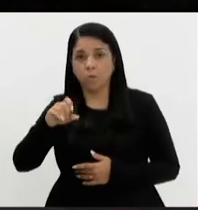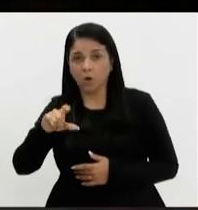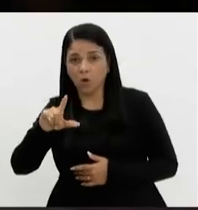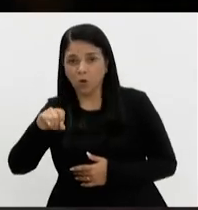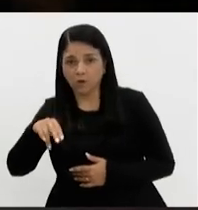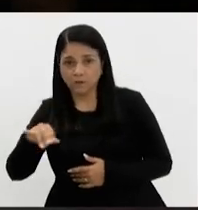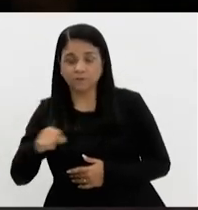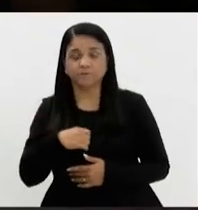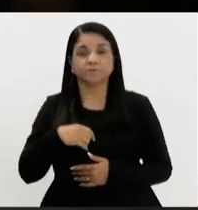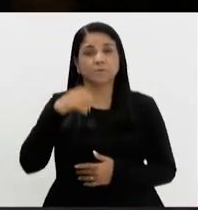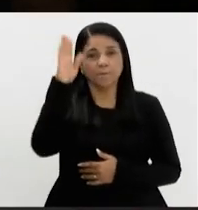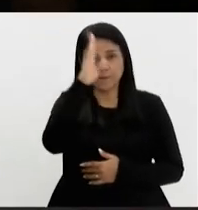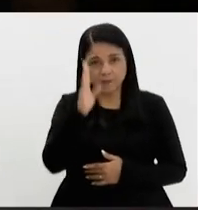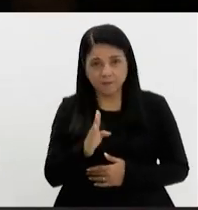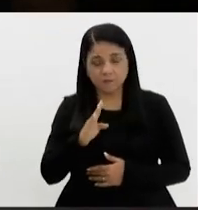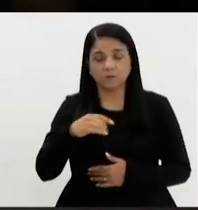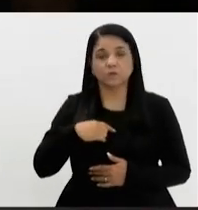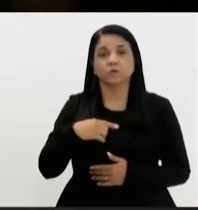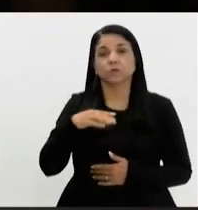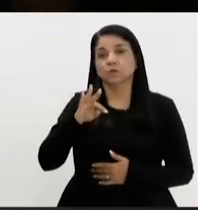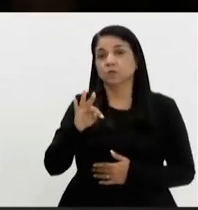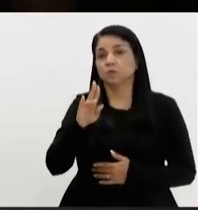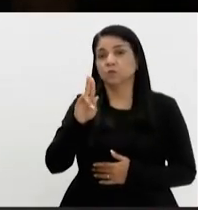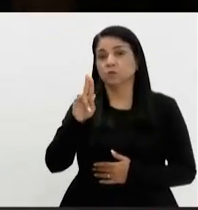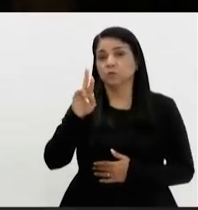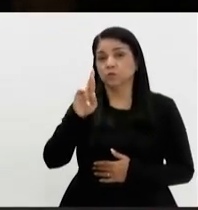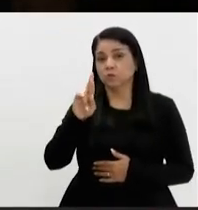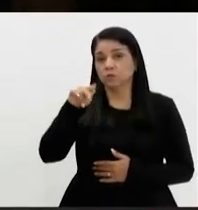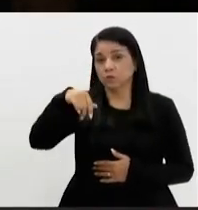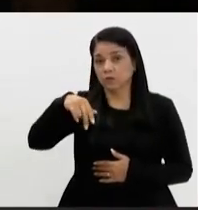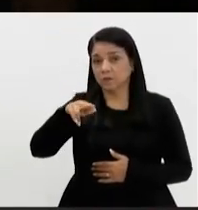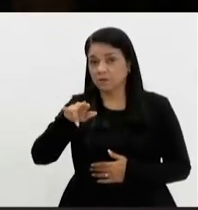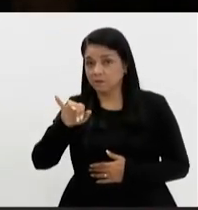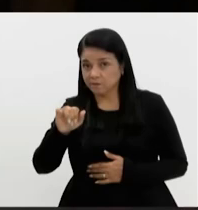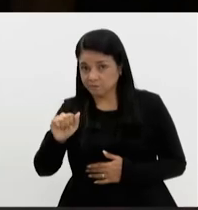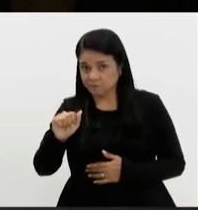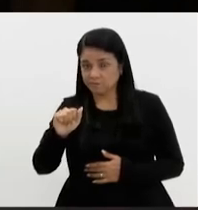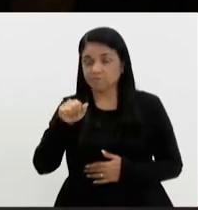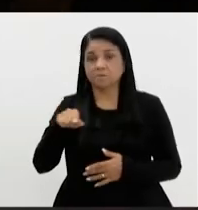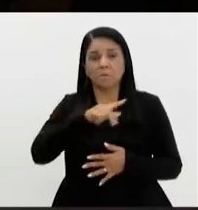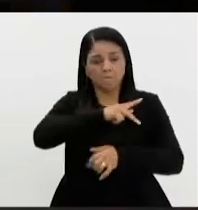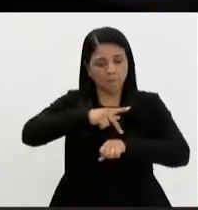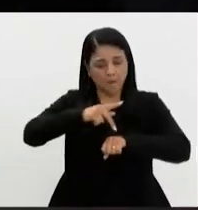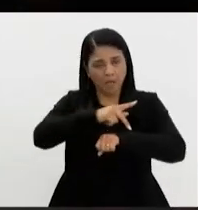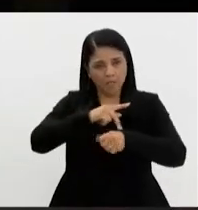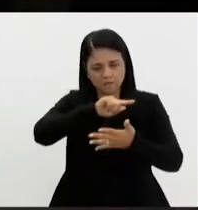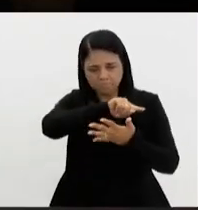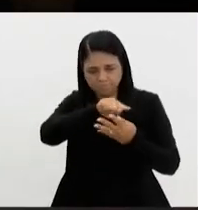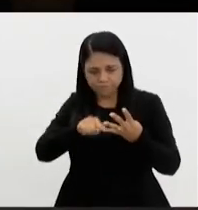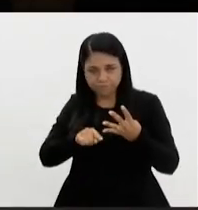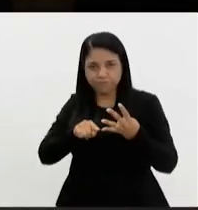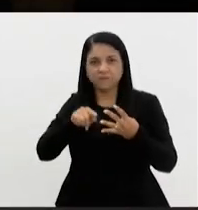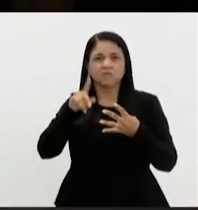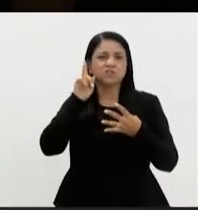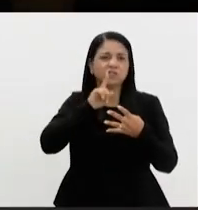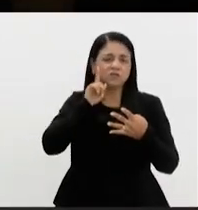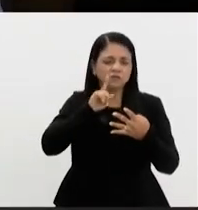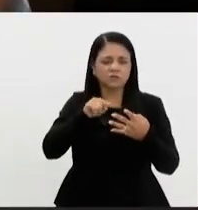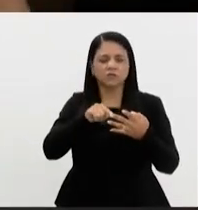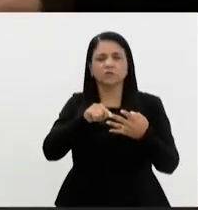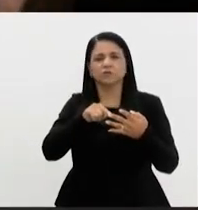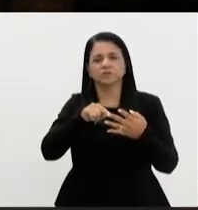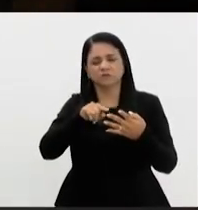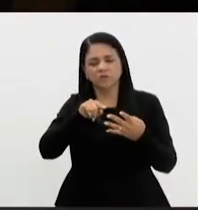Turquia e eh dentre essas países que Eu mencionei Estados Unidos Hungria